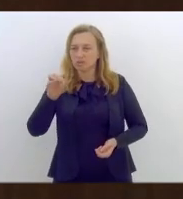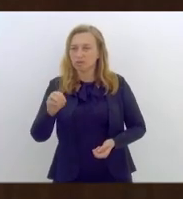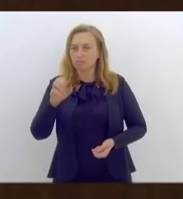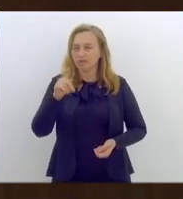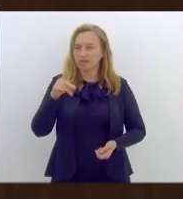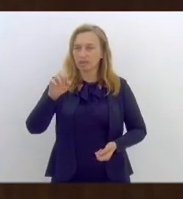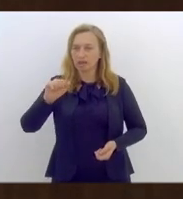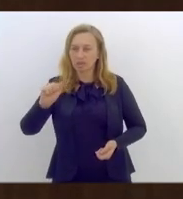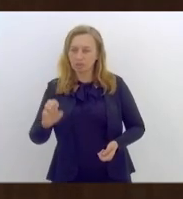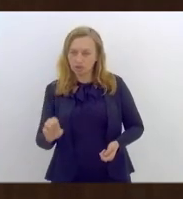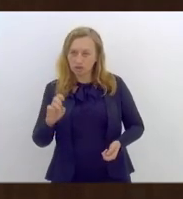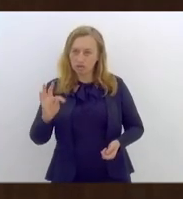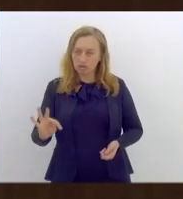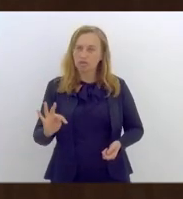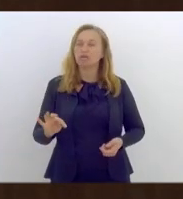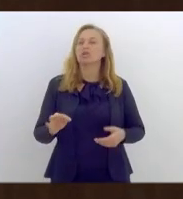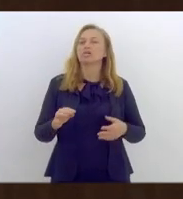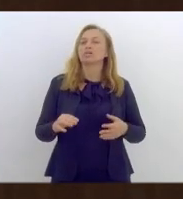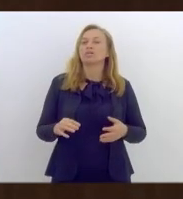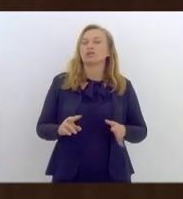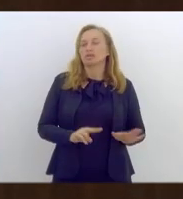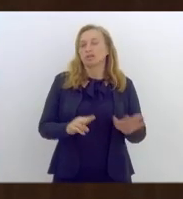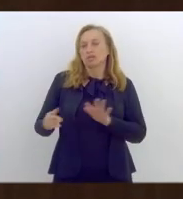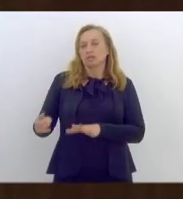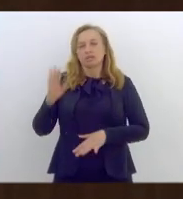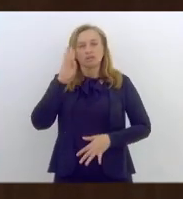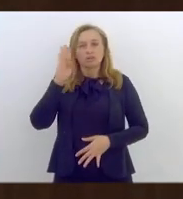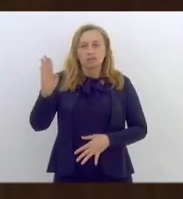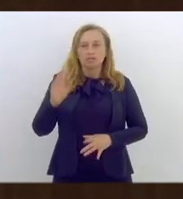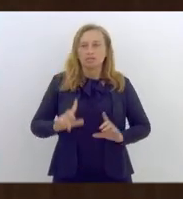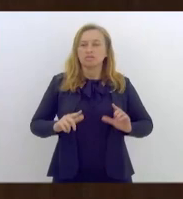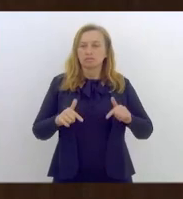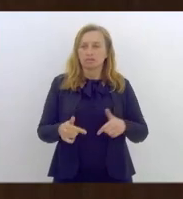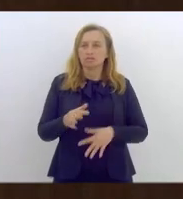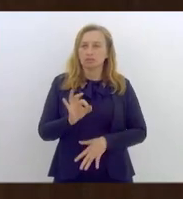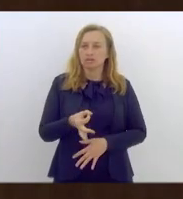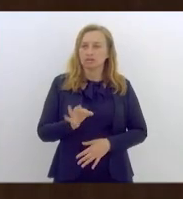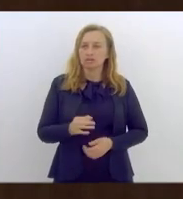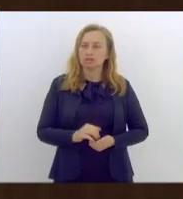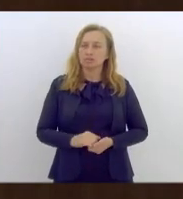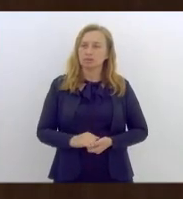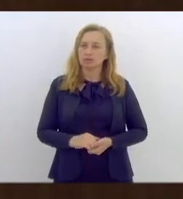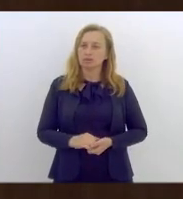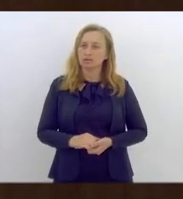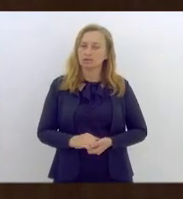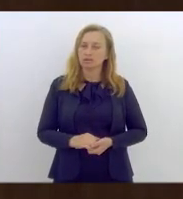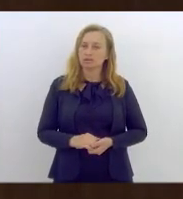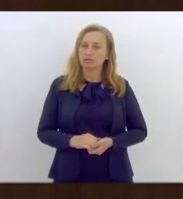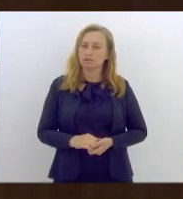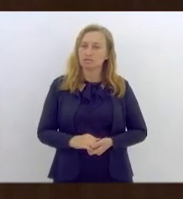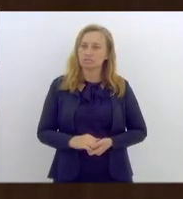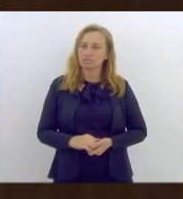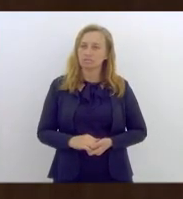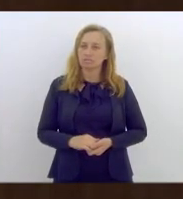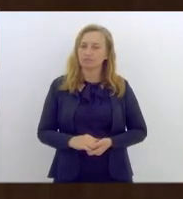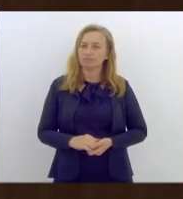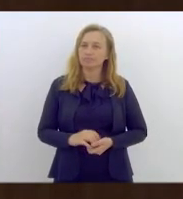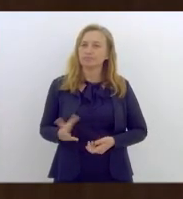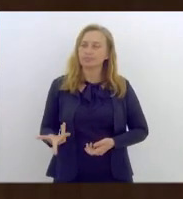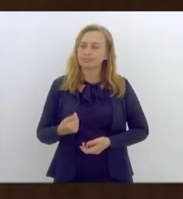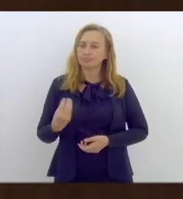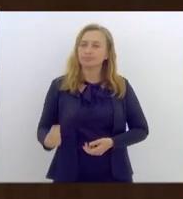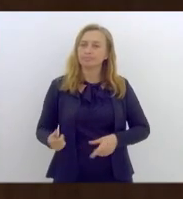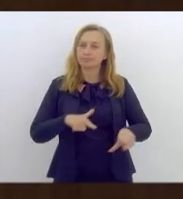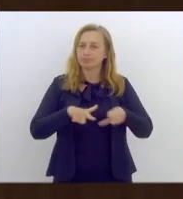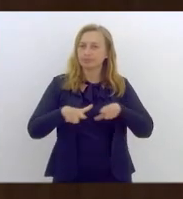valorização é fundamental devendo somar-se ações concretas de promoção de condição de condições de trabalho